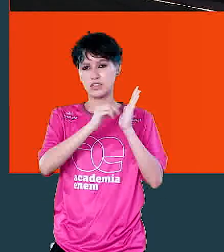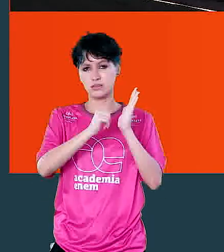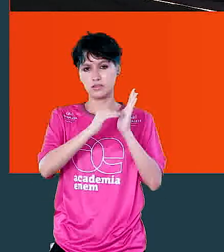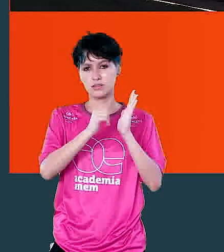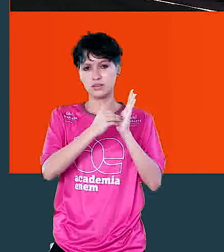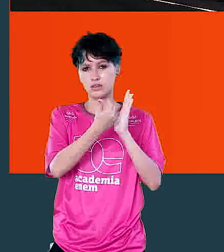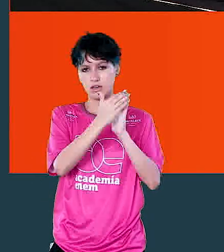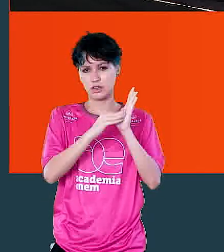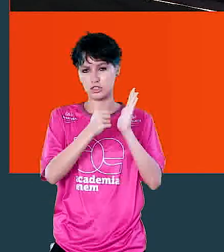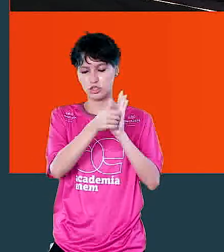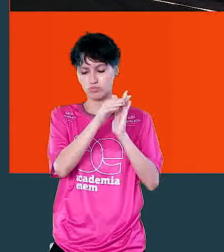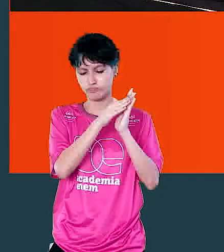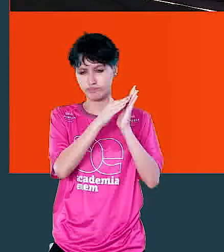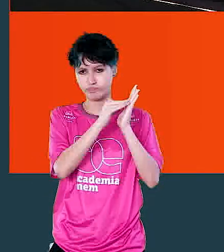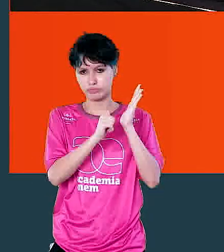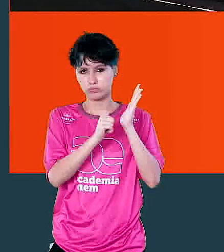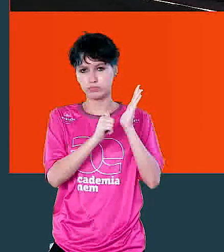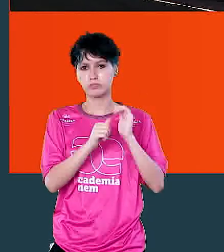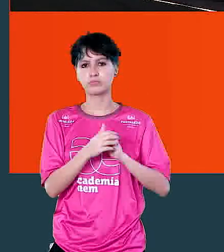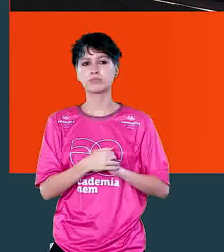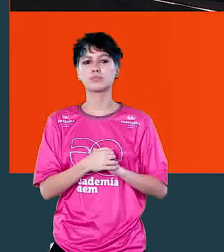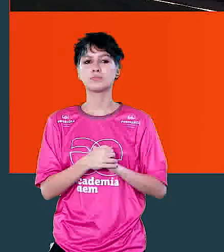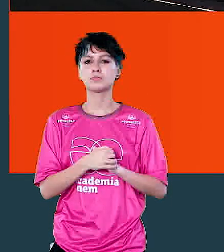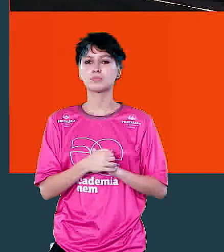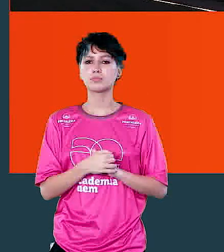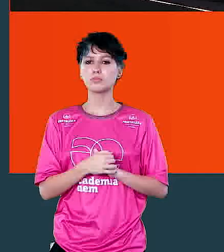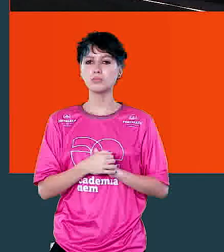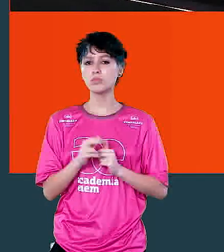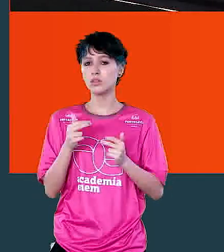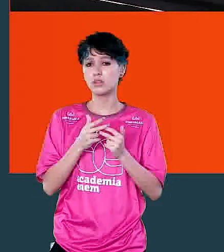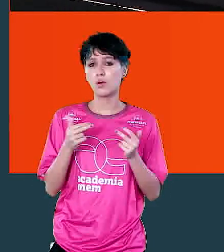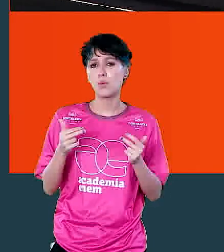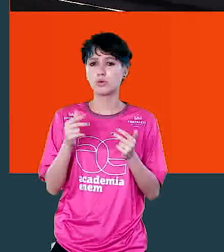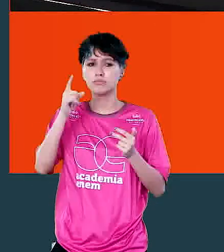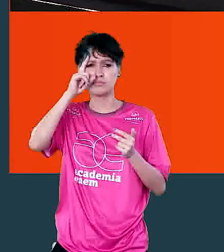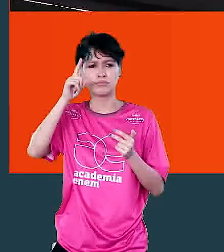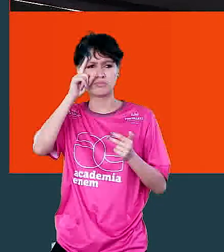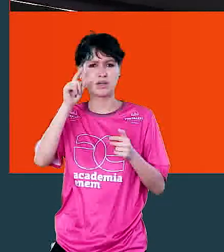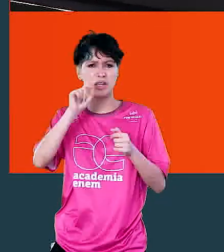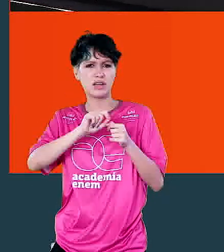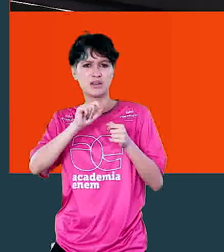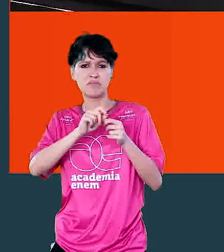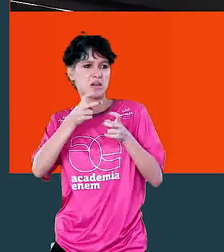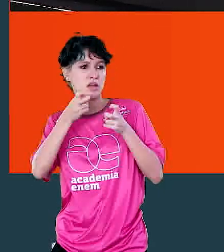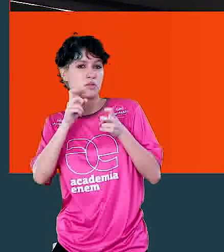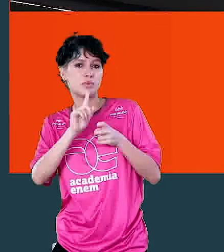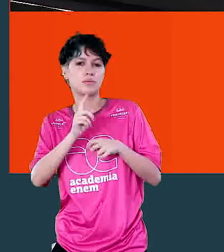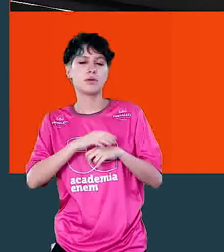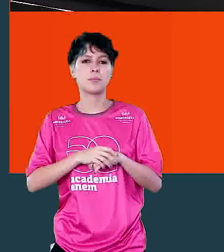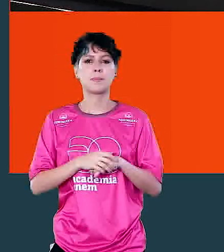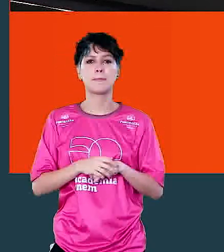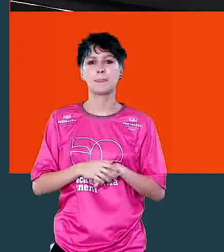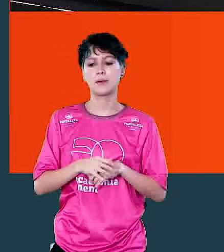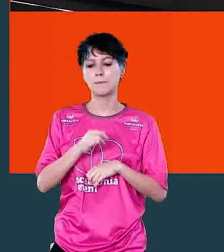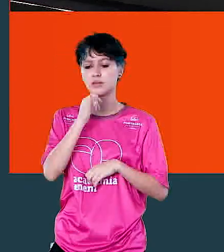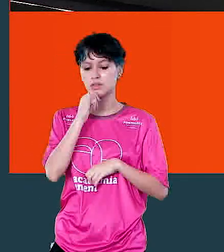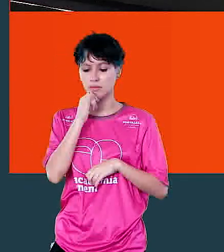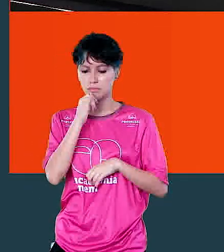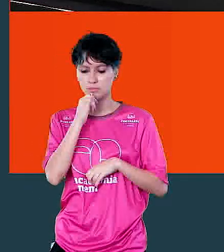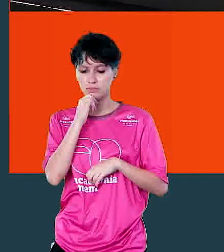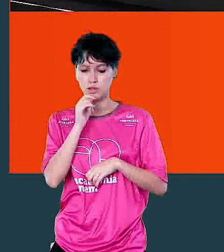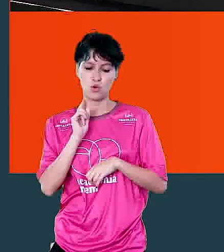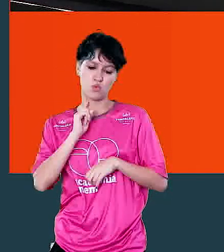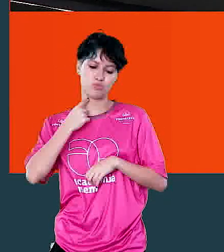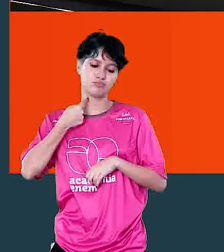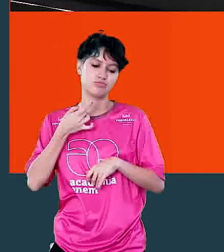metal. Então são coisas que a gente tem no cotidiano, que a gente faz e nem se percebe. Poxa, aqui tá, eu preciso tirar essa mancha que está aqui, que